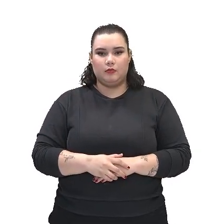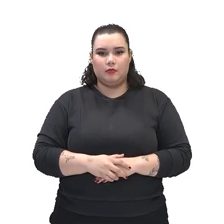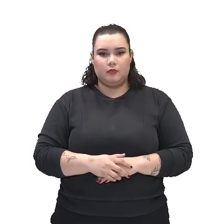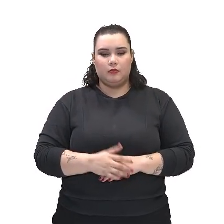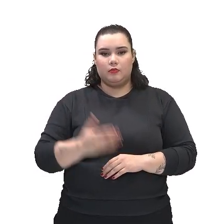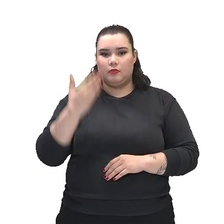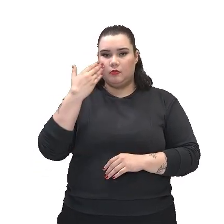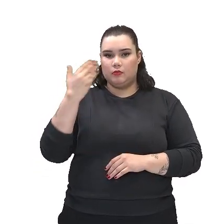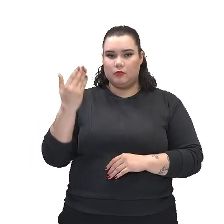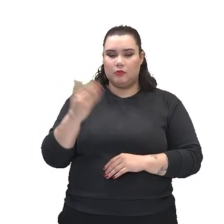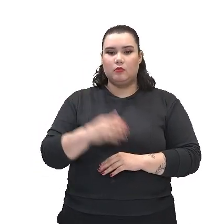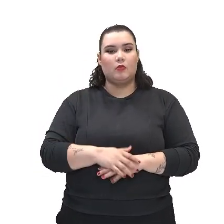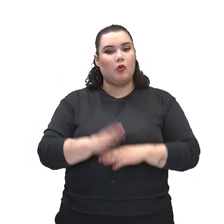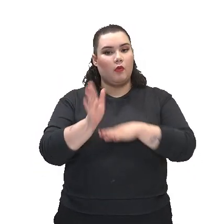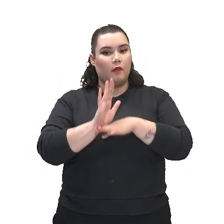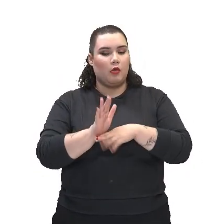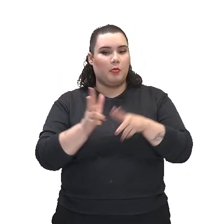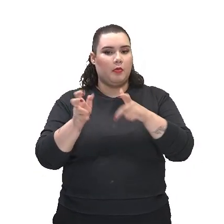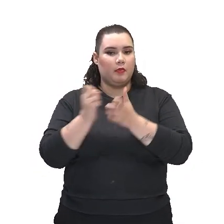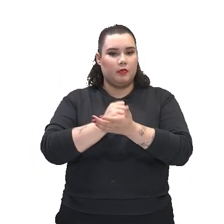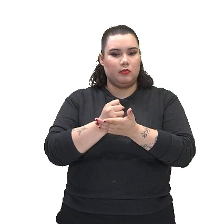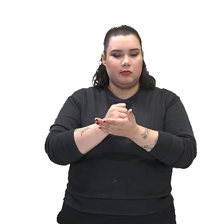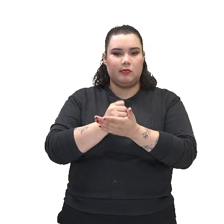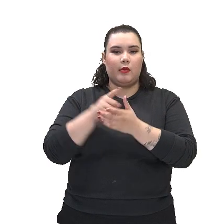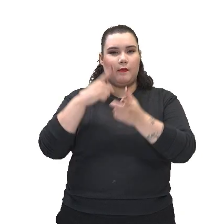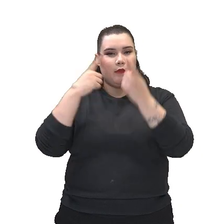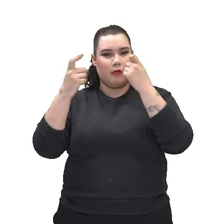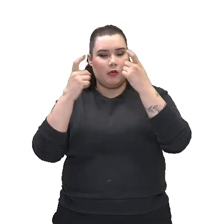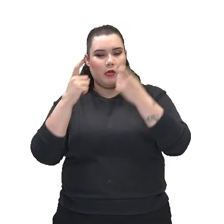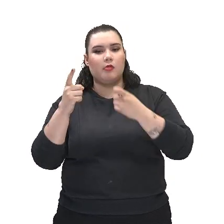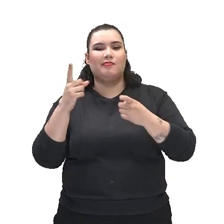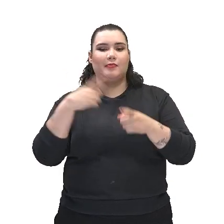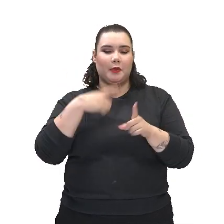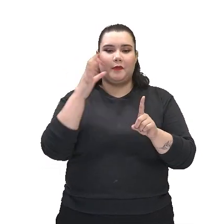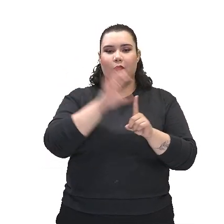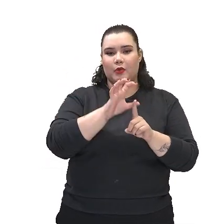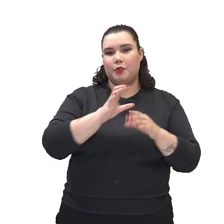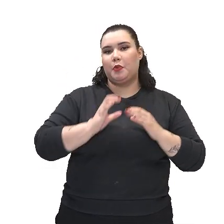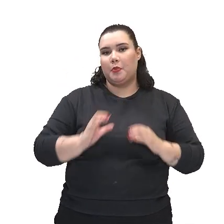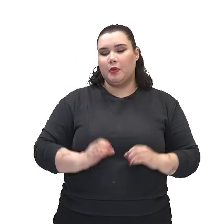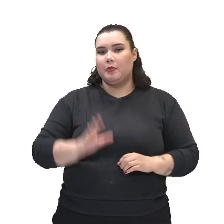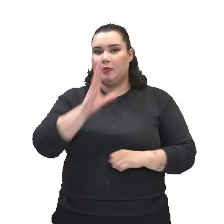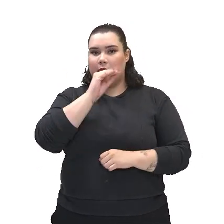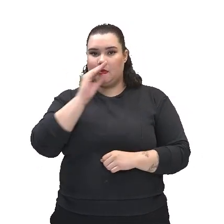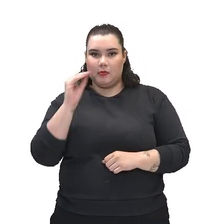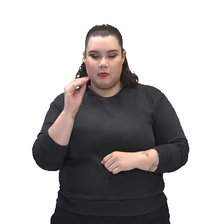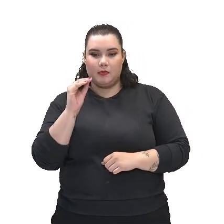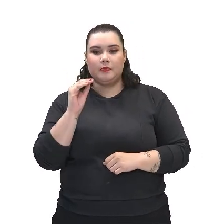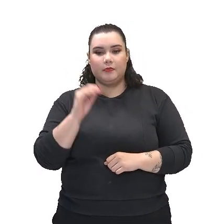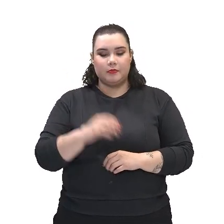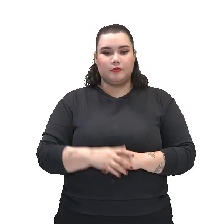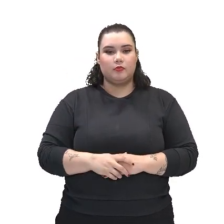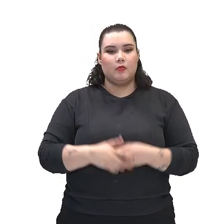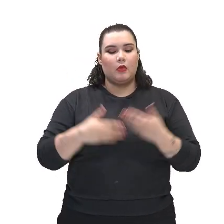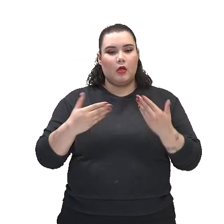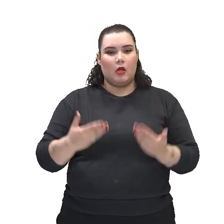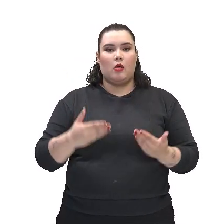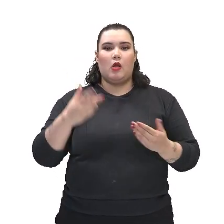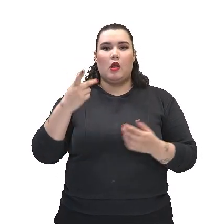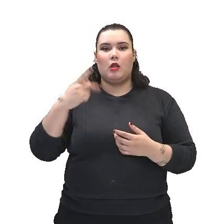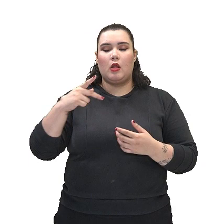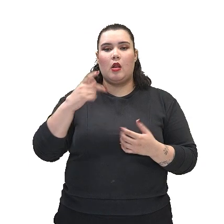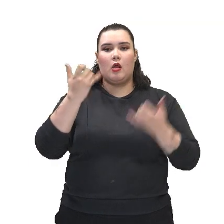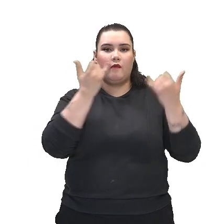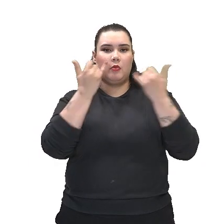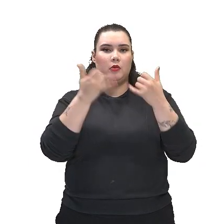ponto de vista. Os filmes e videogames com cenas violentas afetam o comportamento das crianças. E para defender esse ponto de vista,